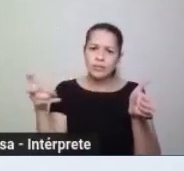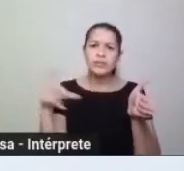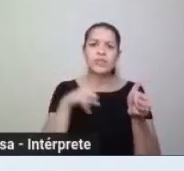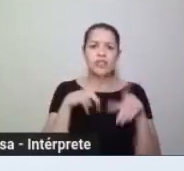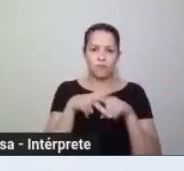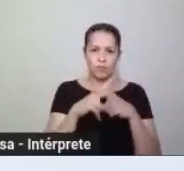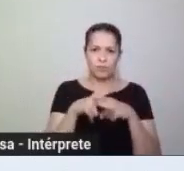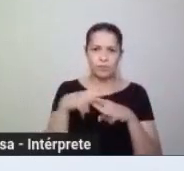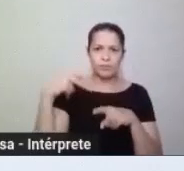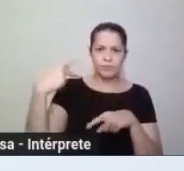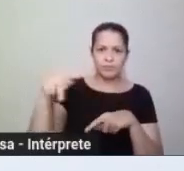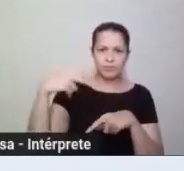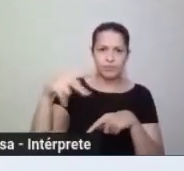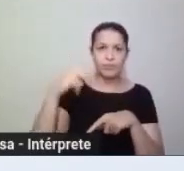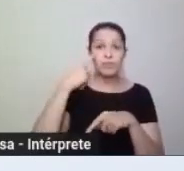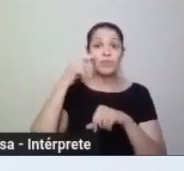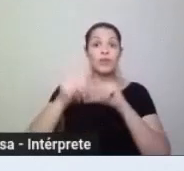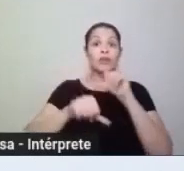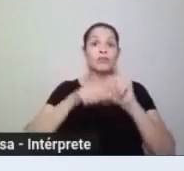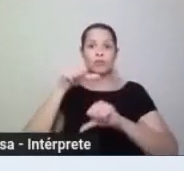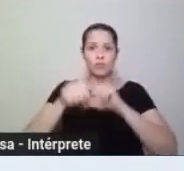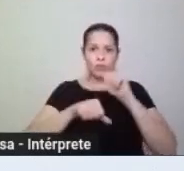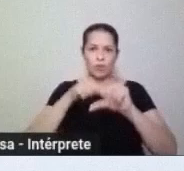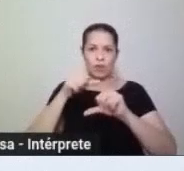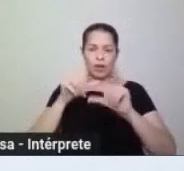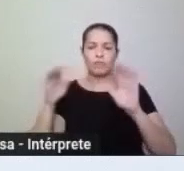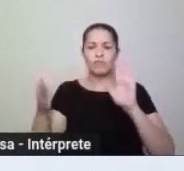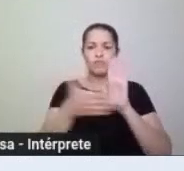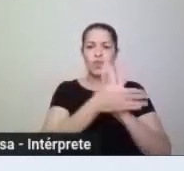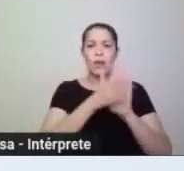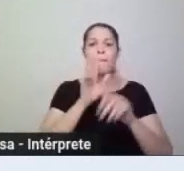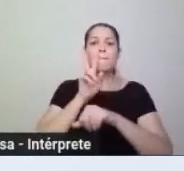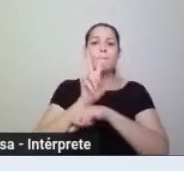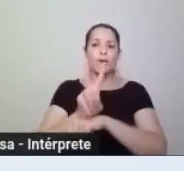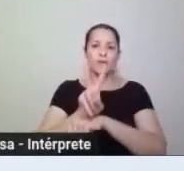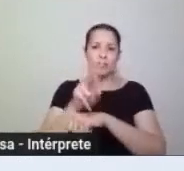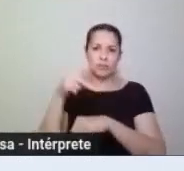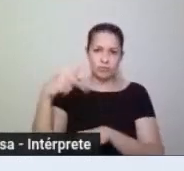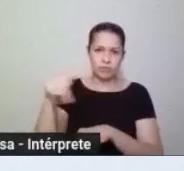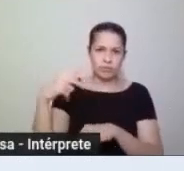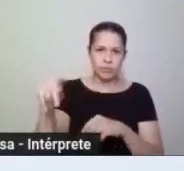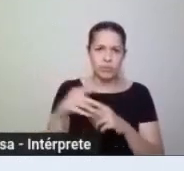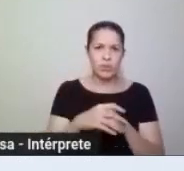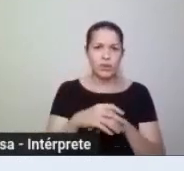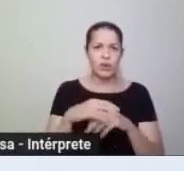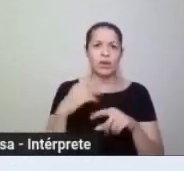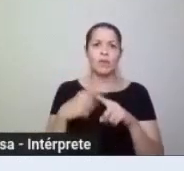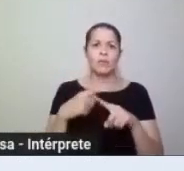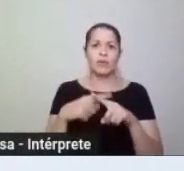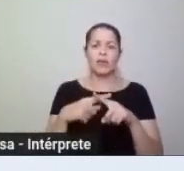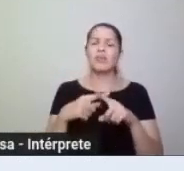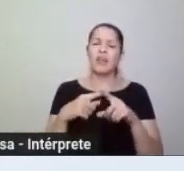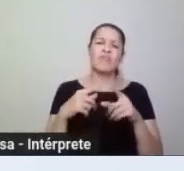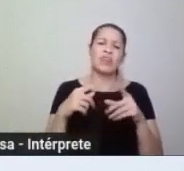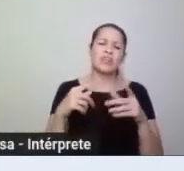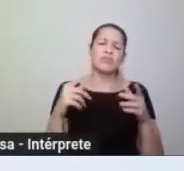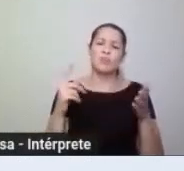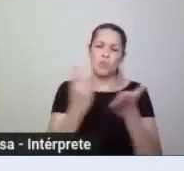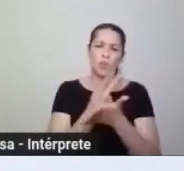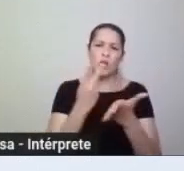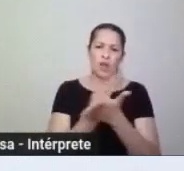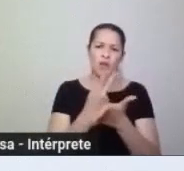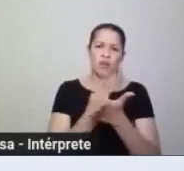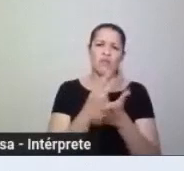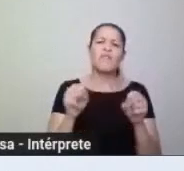nele para a troca da vedação do mancal, porque a vedação dele estava danificada. Quando